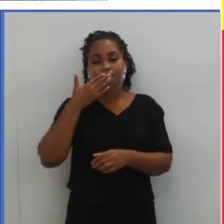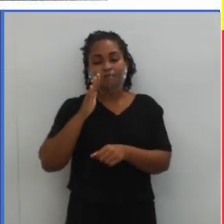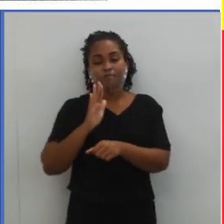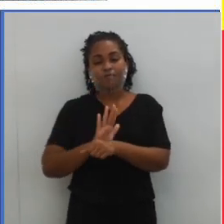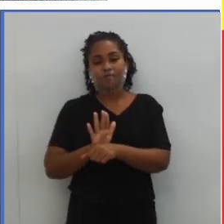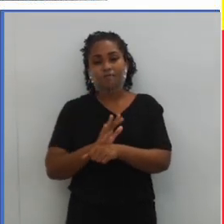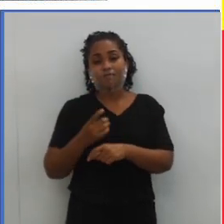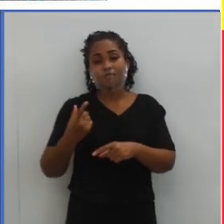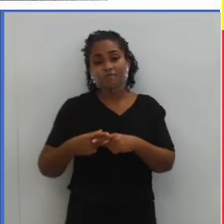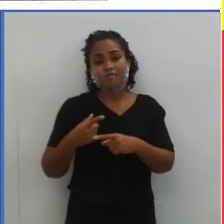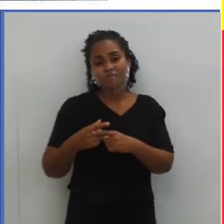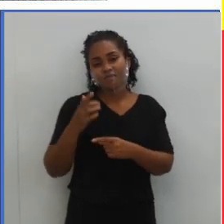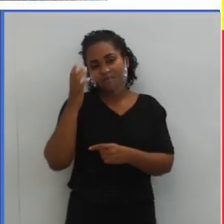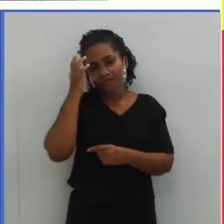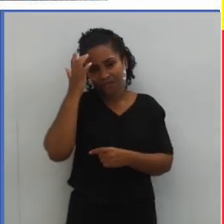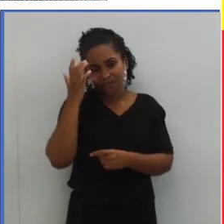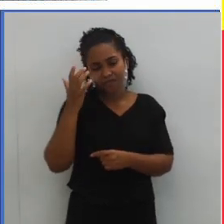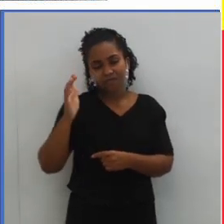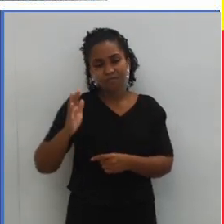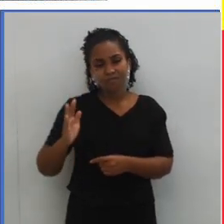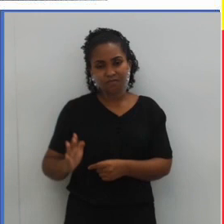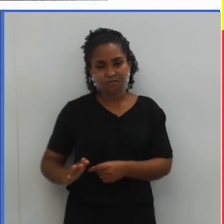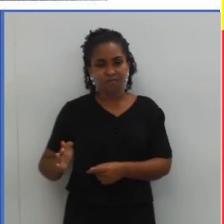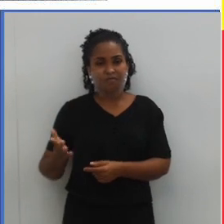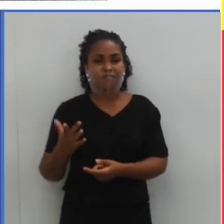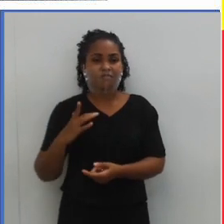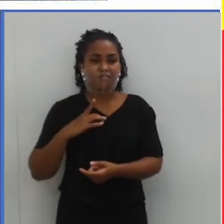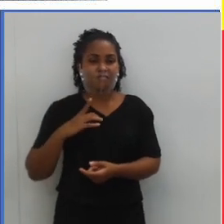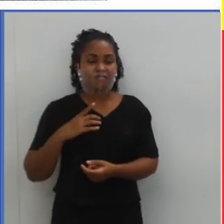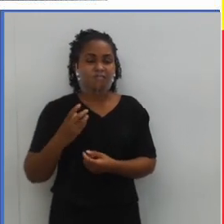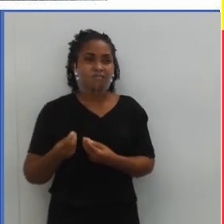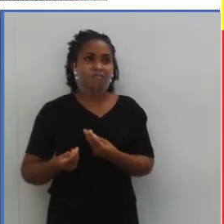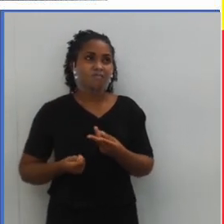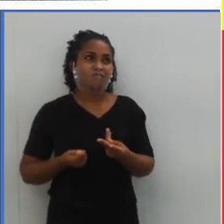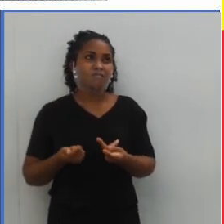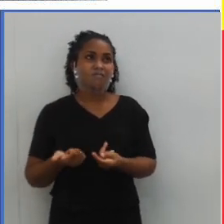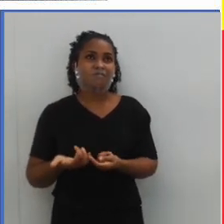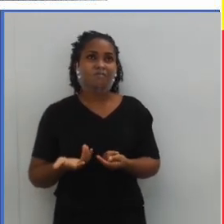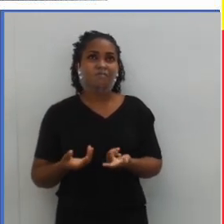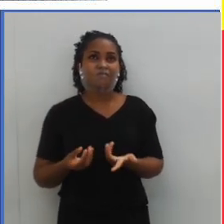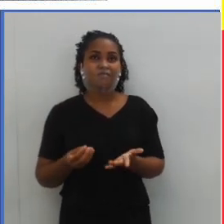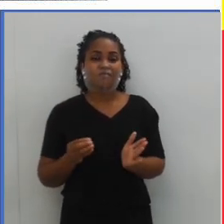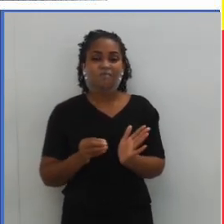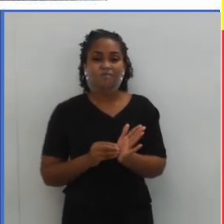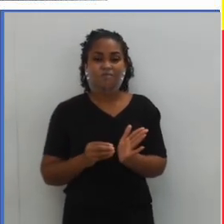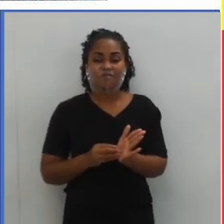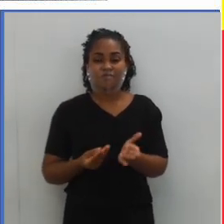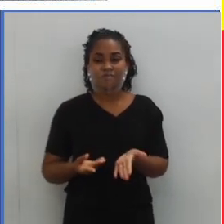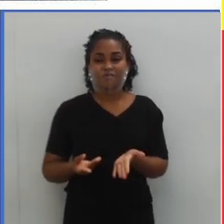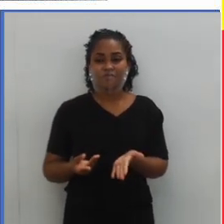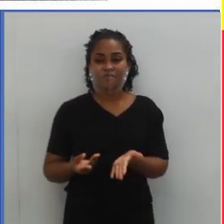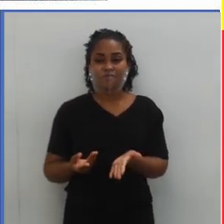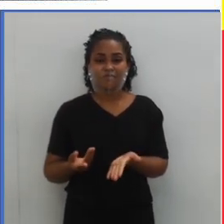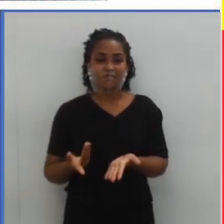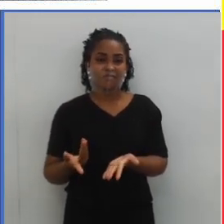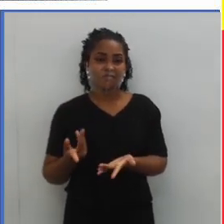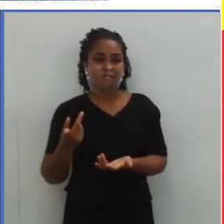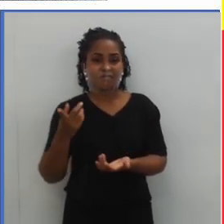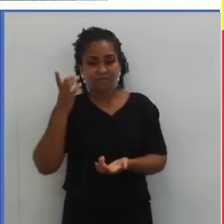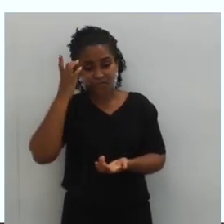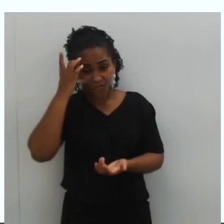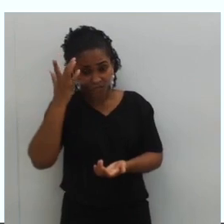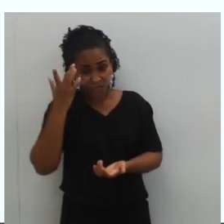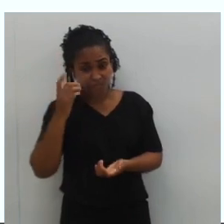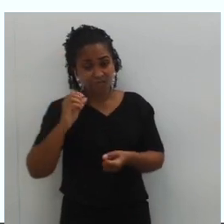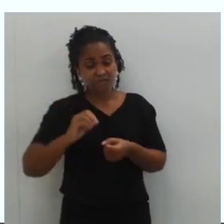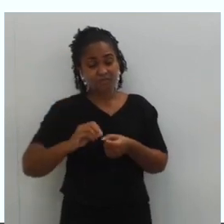fáceis e baratas. Como eu falei, o cinema não é uma arte barata de se fazer, né?